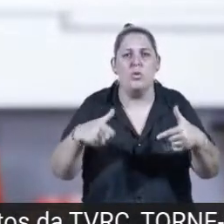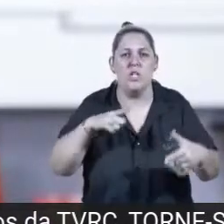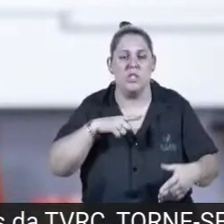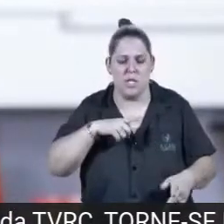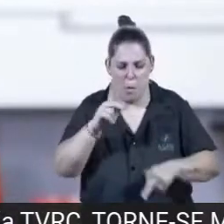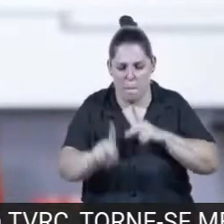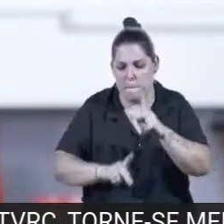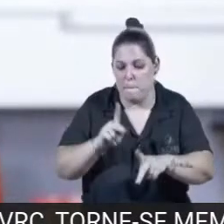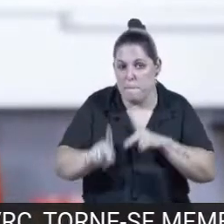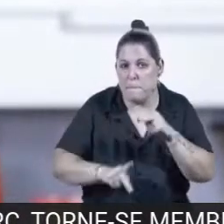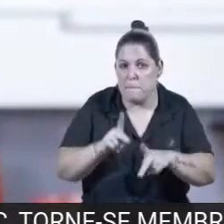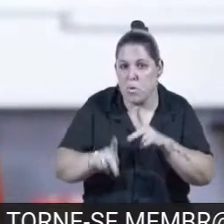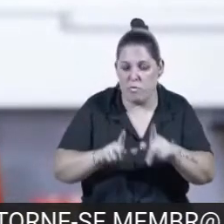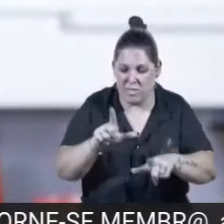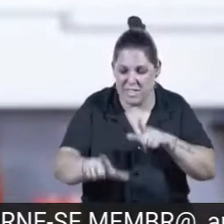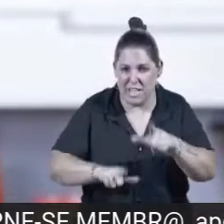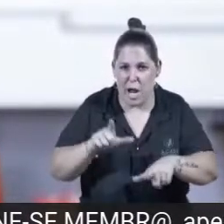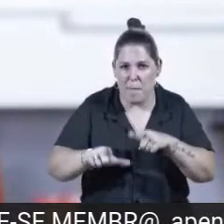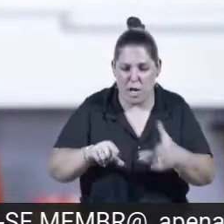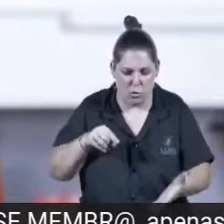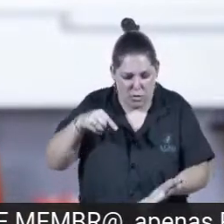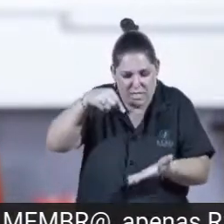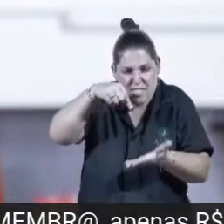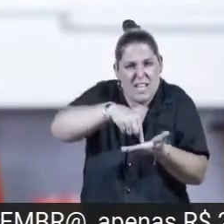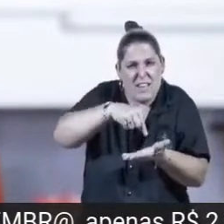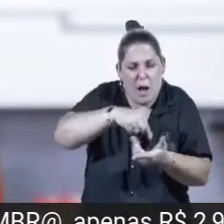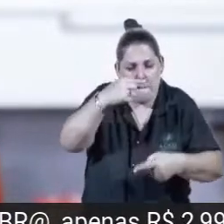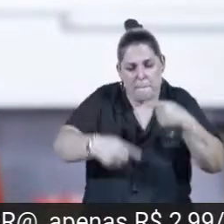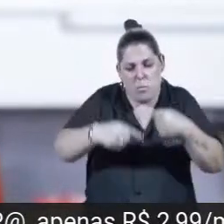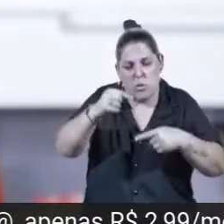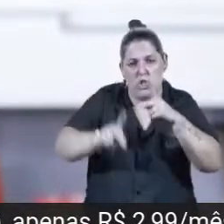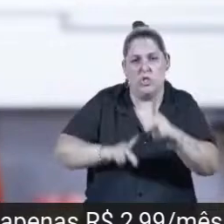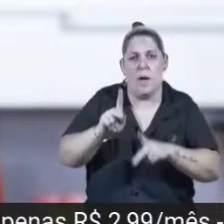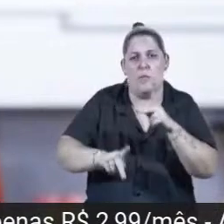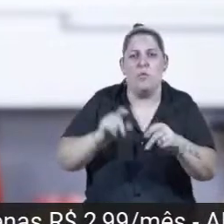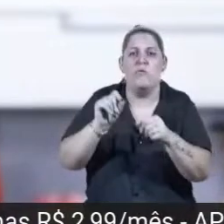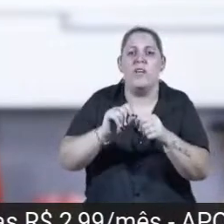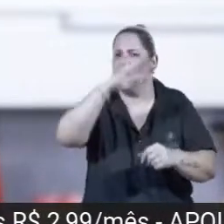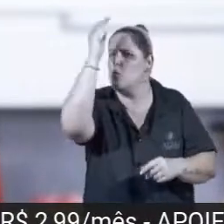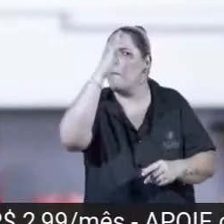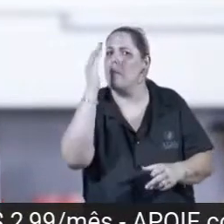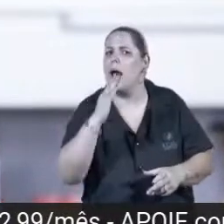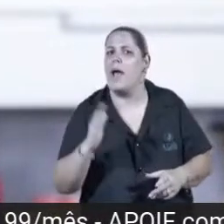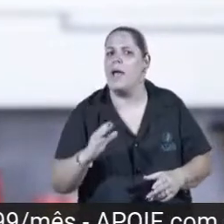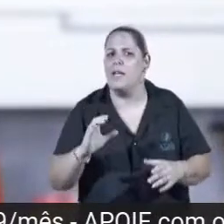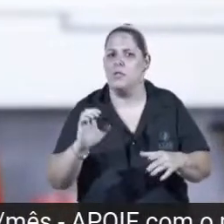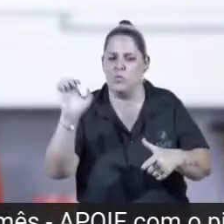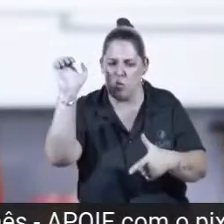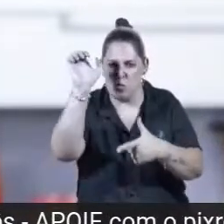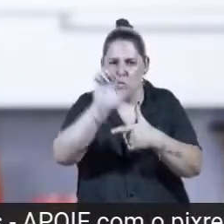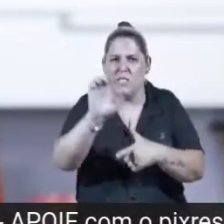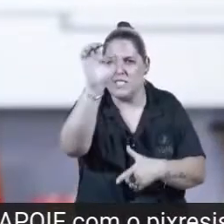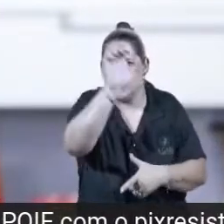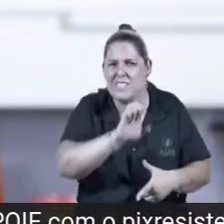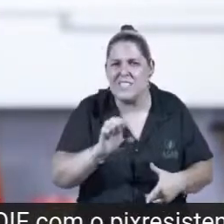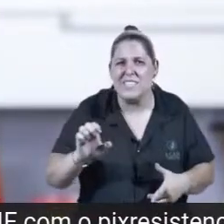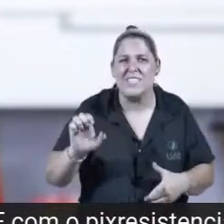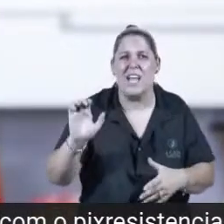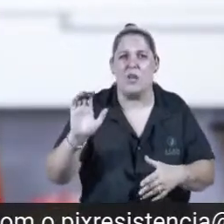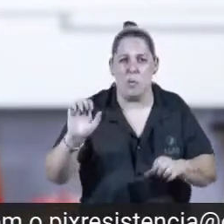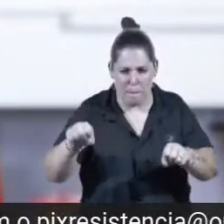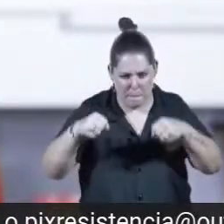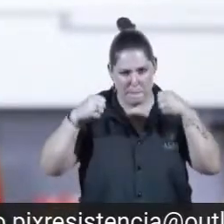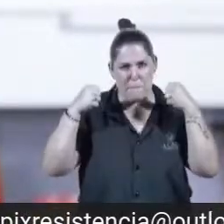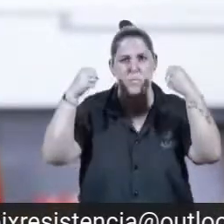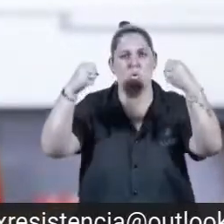povo trabalhador na centralidade das políticas públicas e de fazer desse país um Estado soberano e altivo. Um